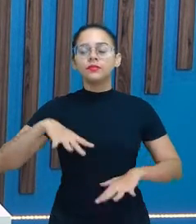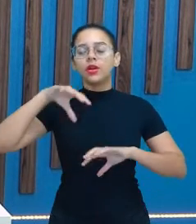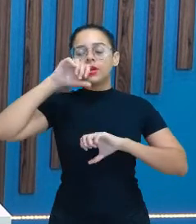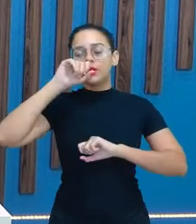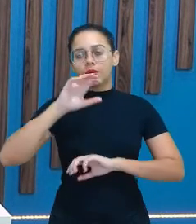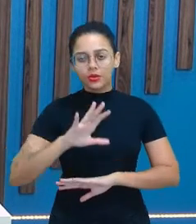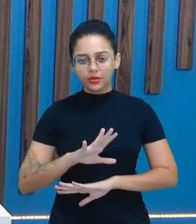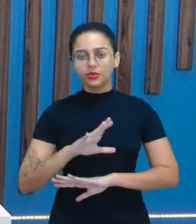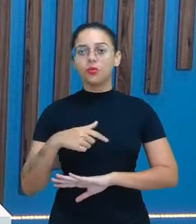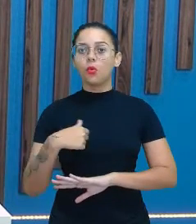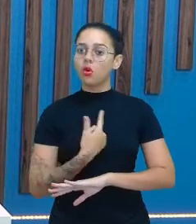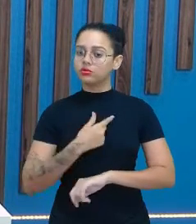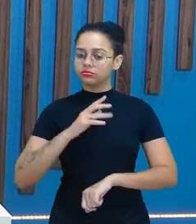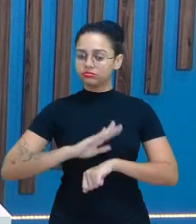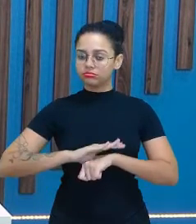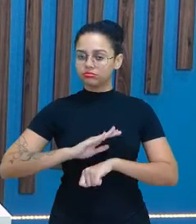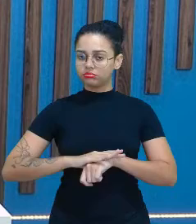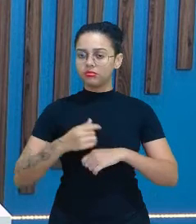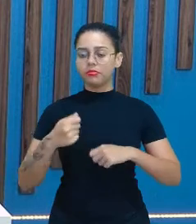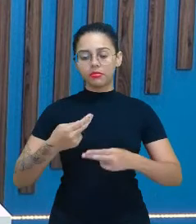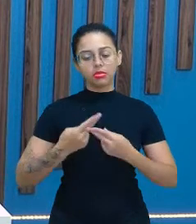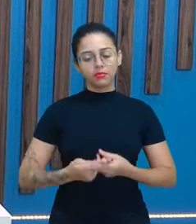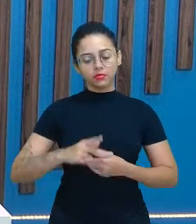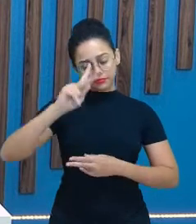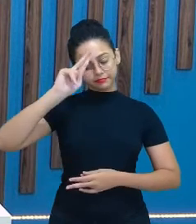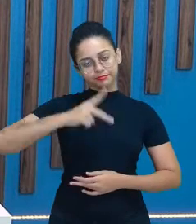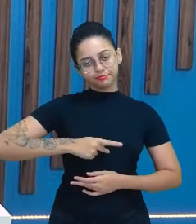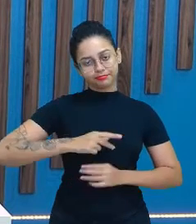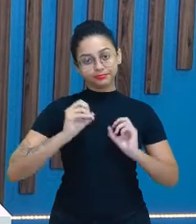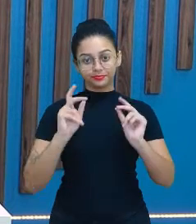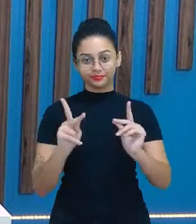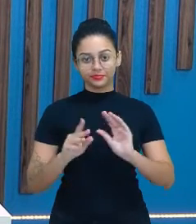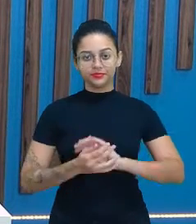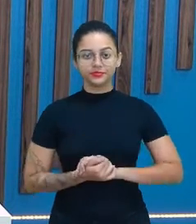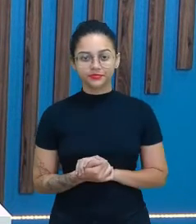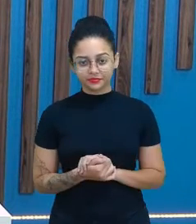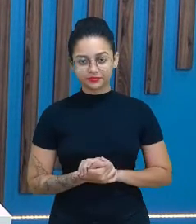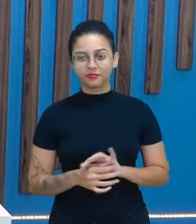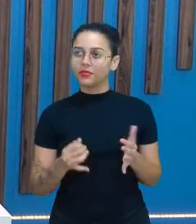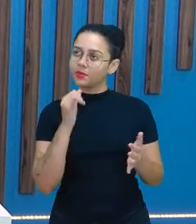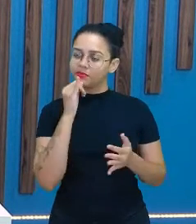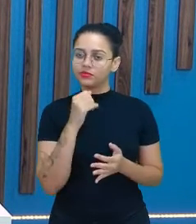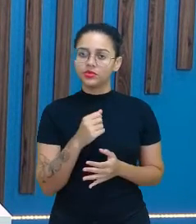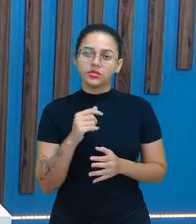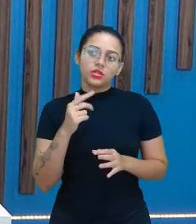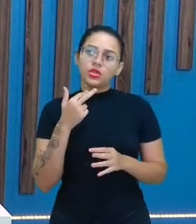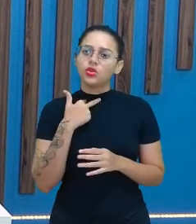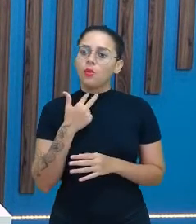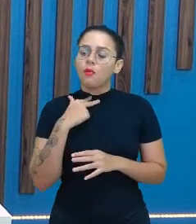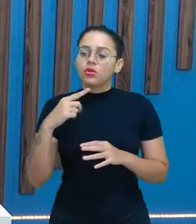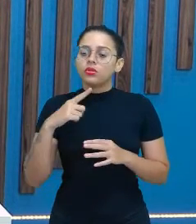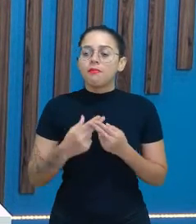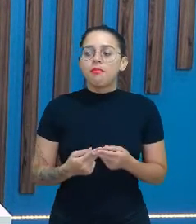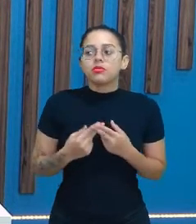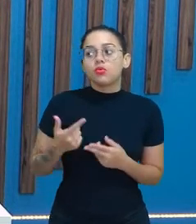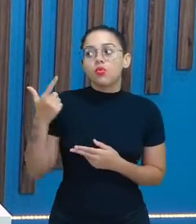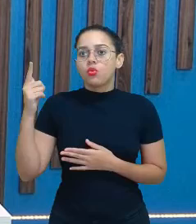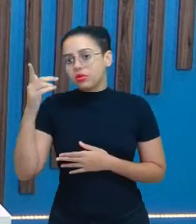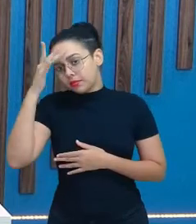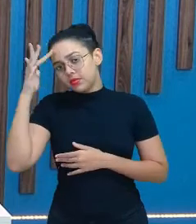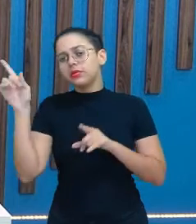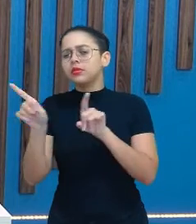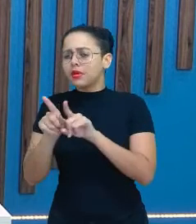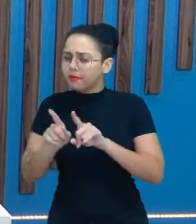a gente mesmo tá Tenha paciência consigo mesmo você não pode ser paciente com o próximo com o outro que também